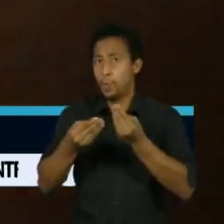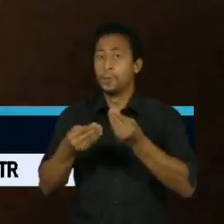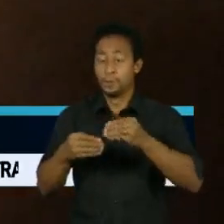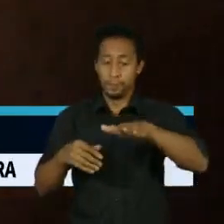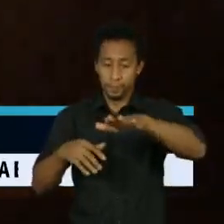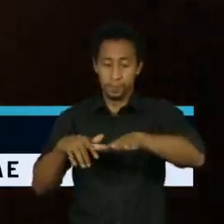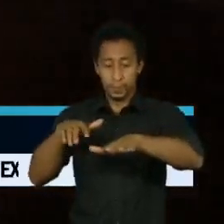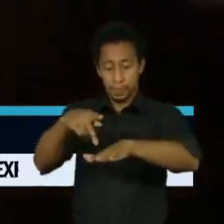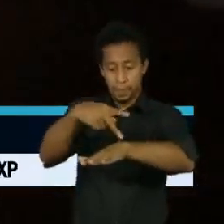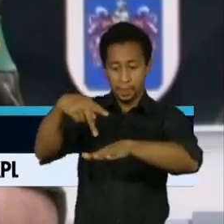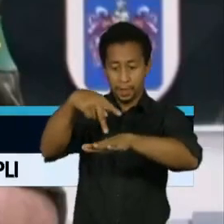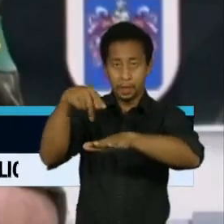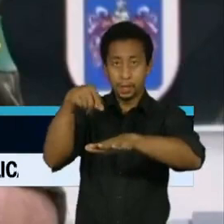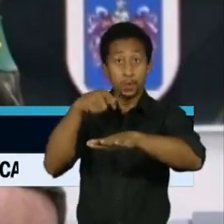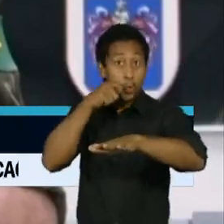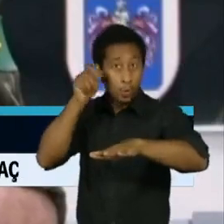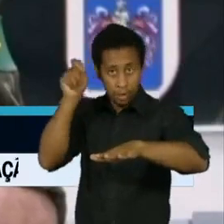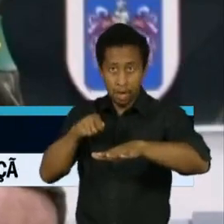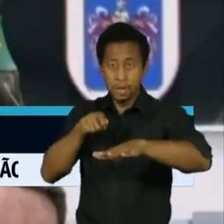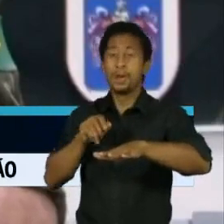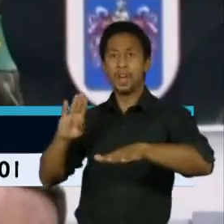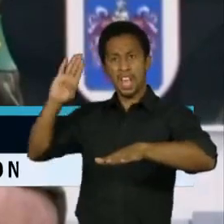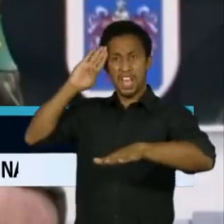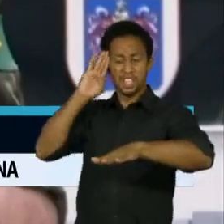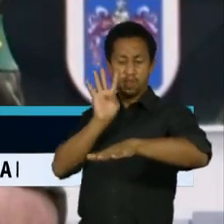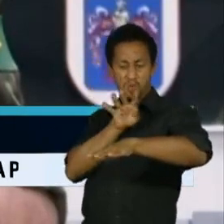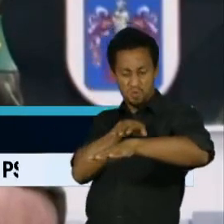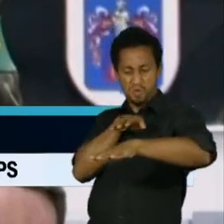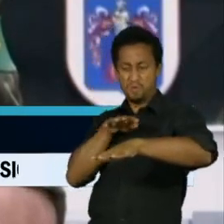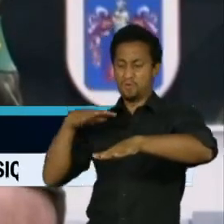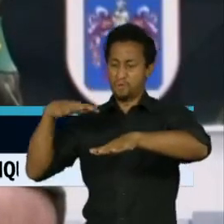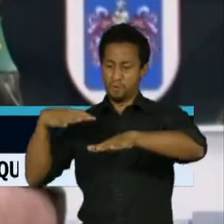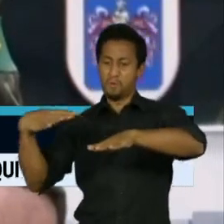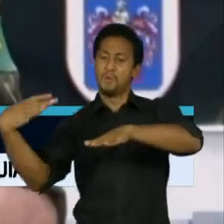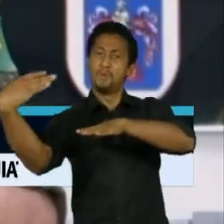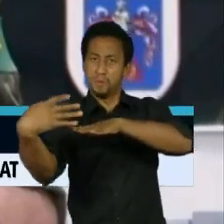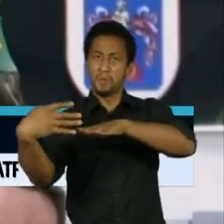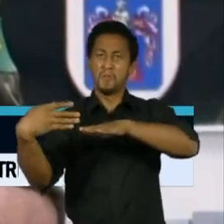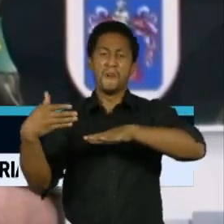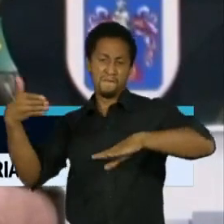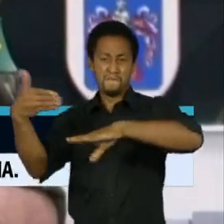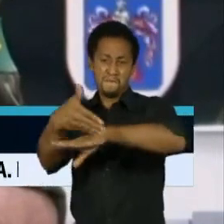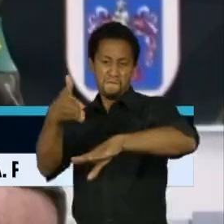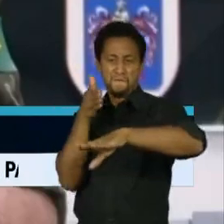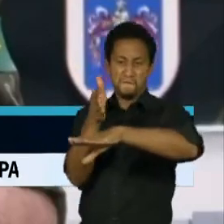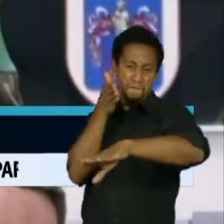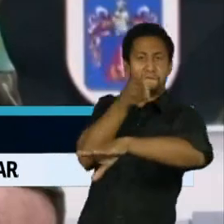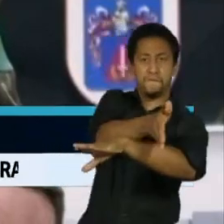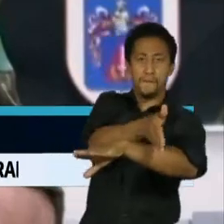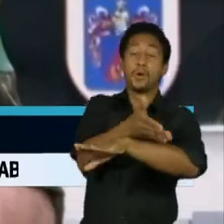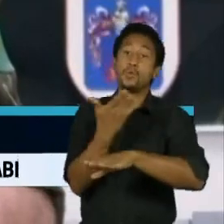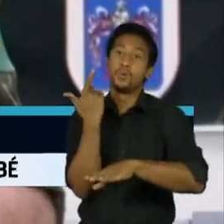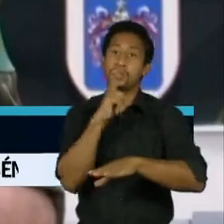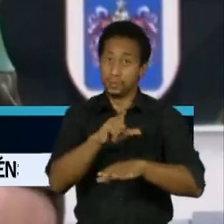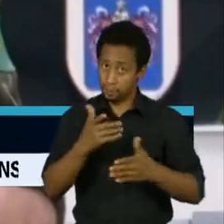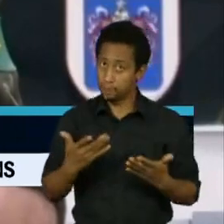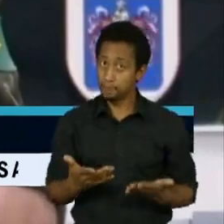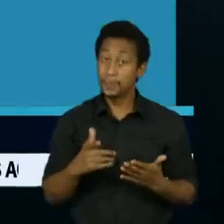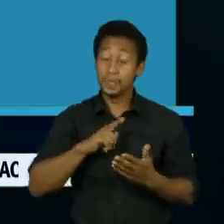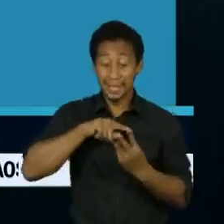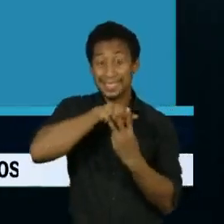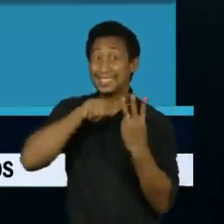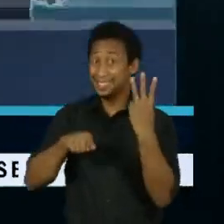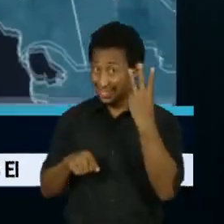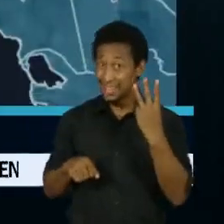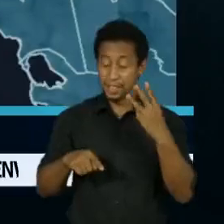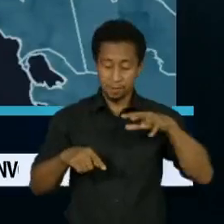tempo. O que a gente observa são 3 grandes direções estratégicas de ataque, por